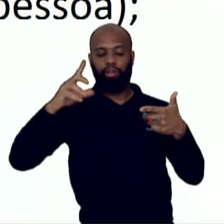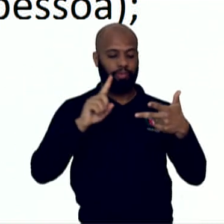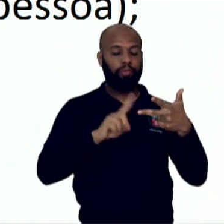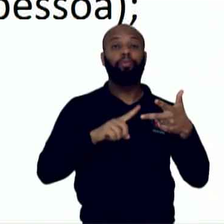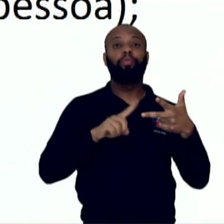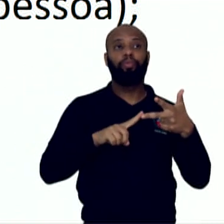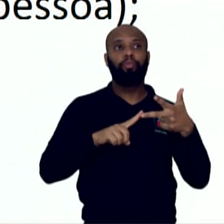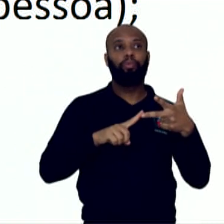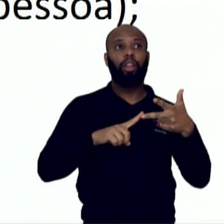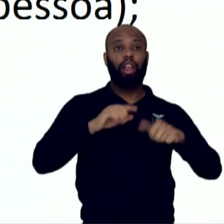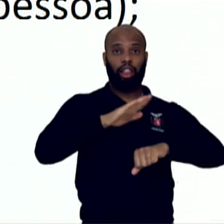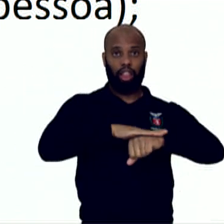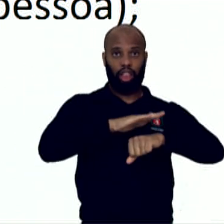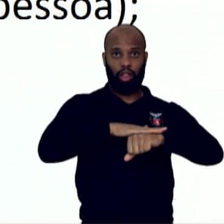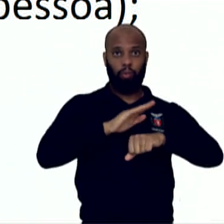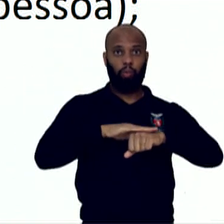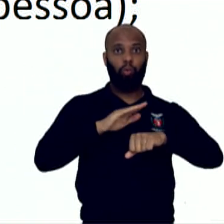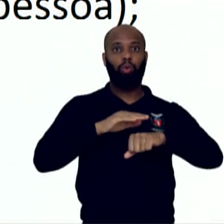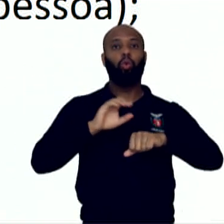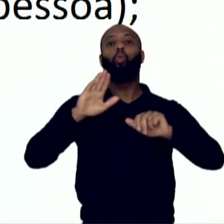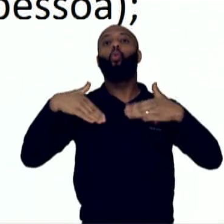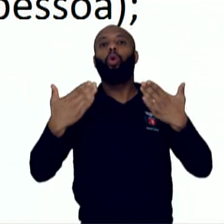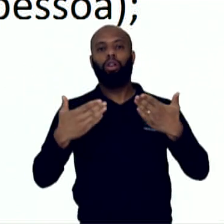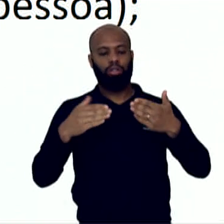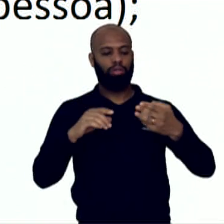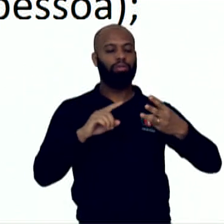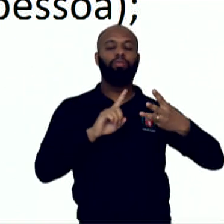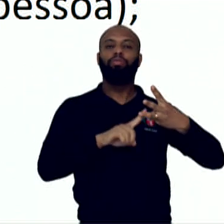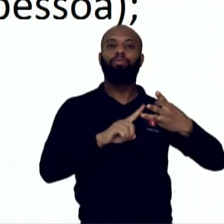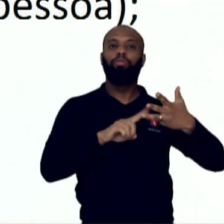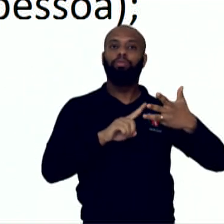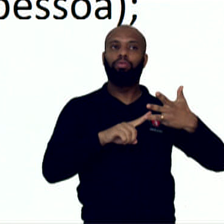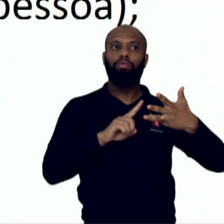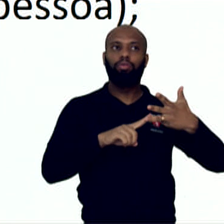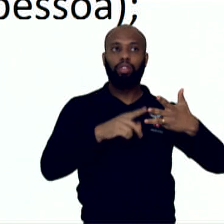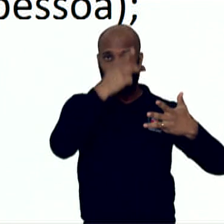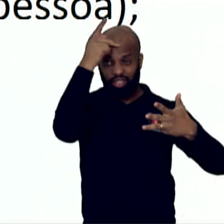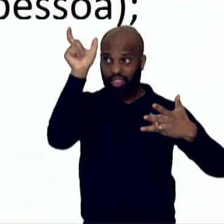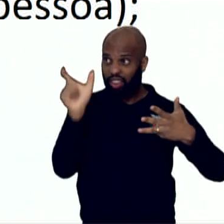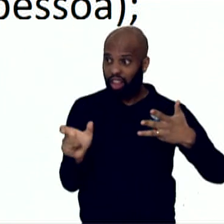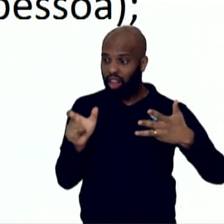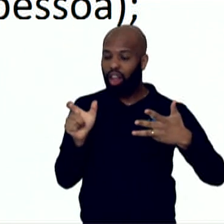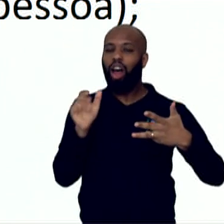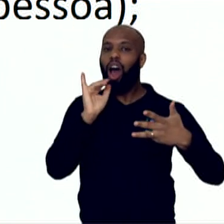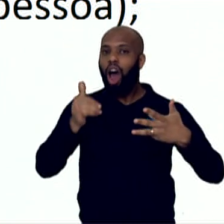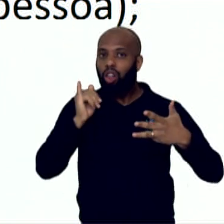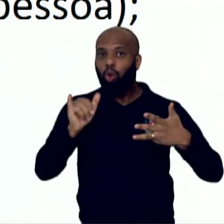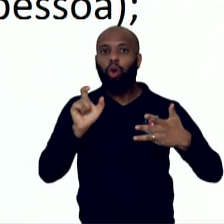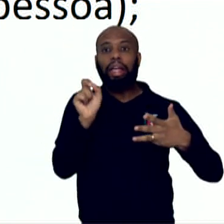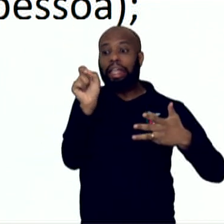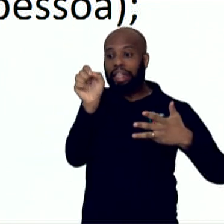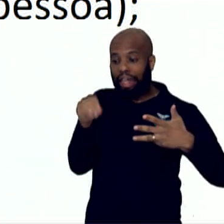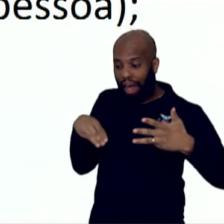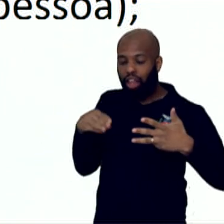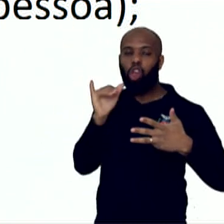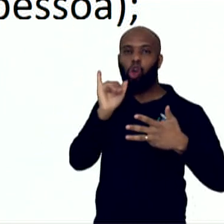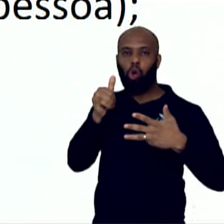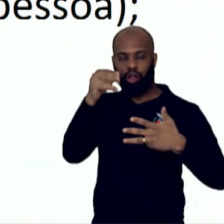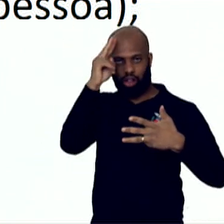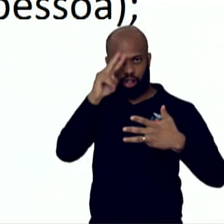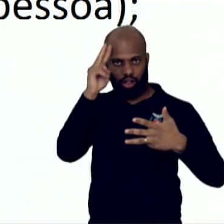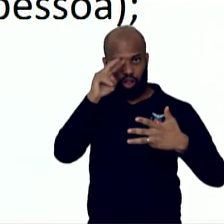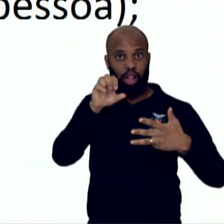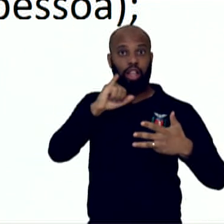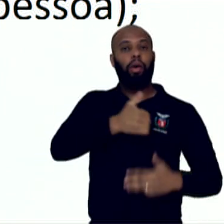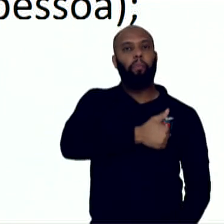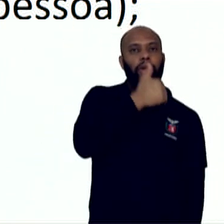história, tempo, que é quando se passa a história, narrador, que é quem conta a história, lembra lá? Se